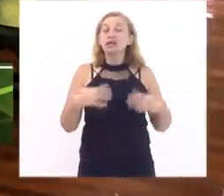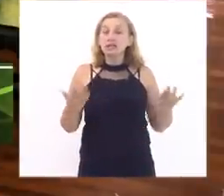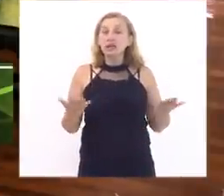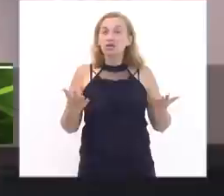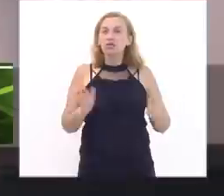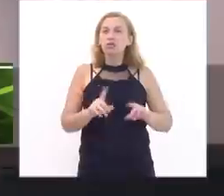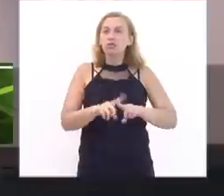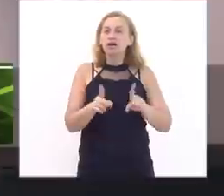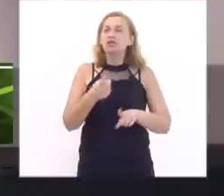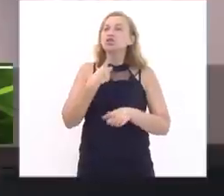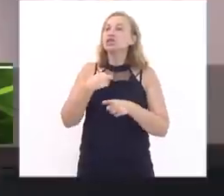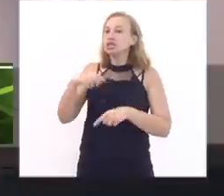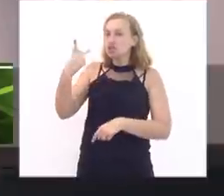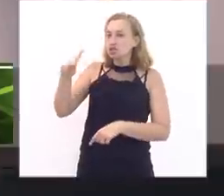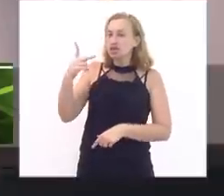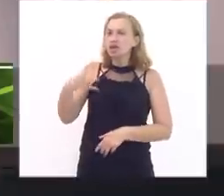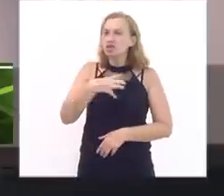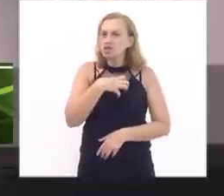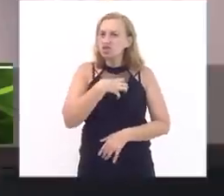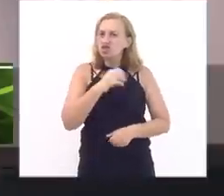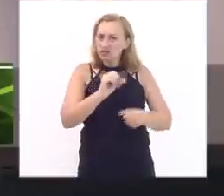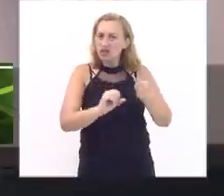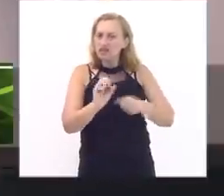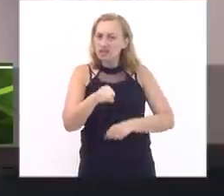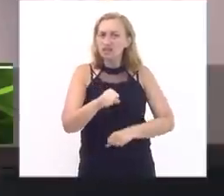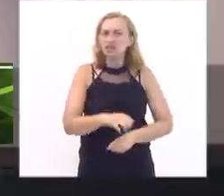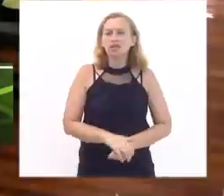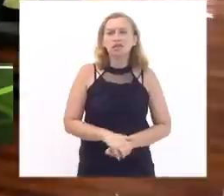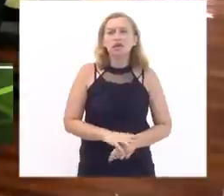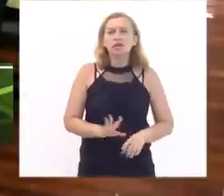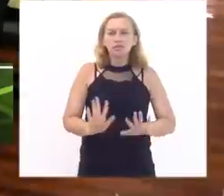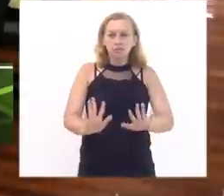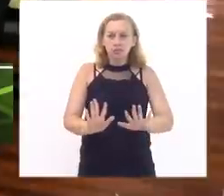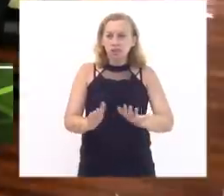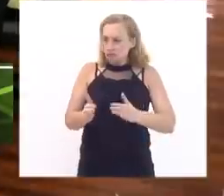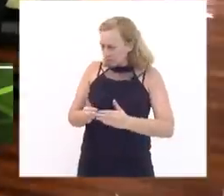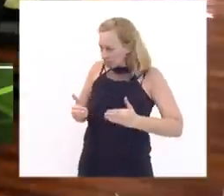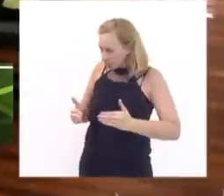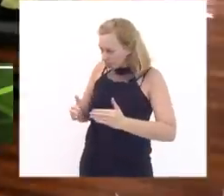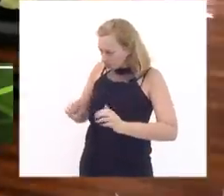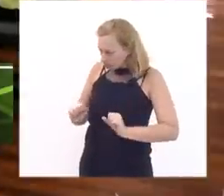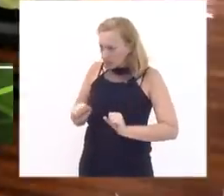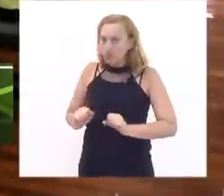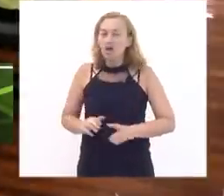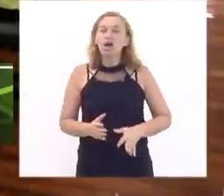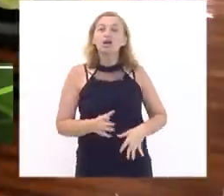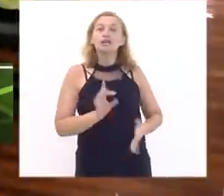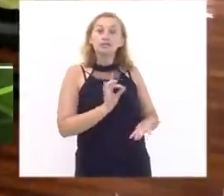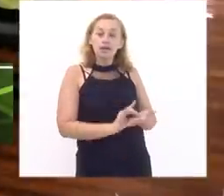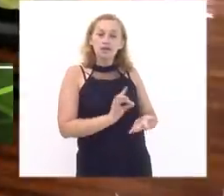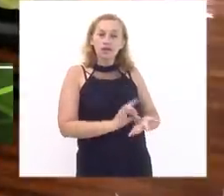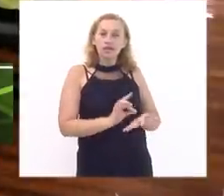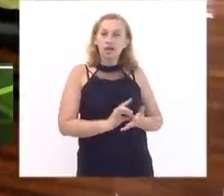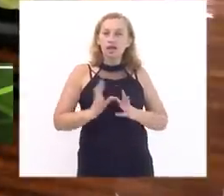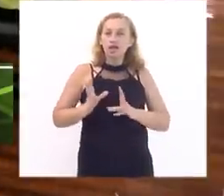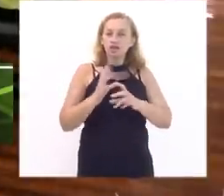a vontade dele, eu senti que é para fazer. É porque... O senhor me permite, presidente? Porque, na verdade, o cálculo,